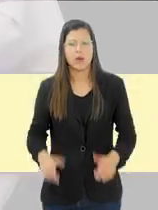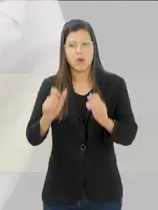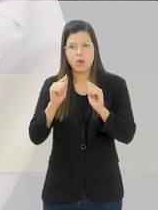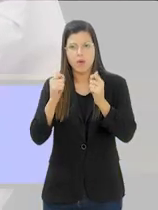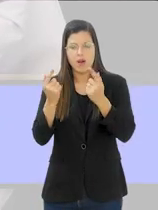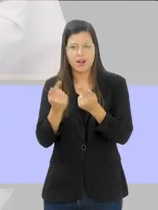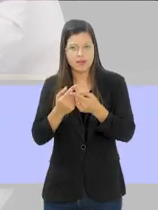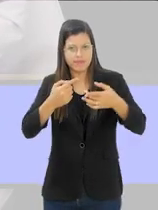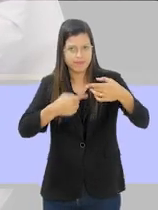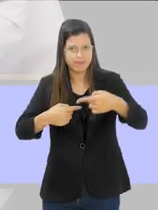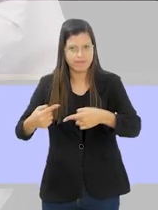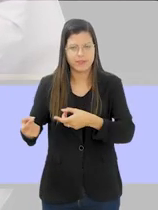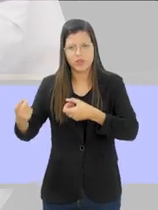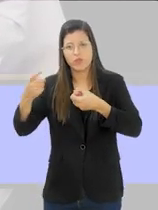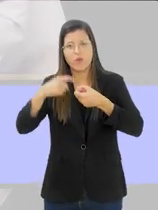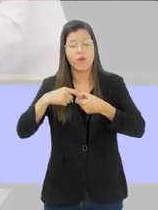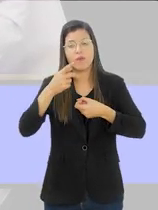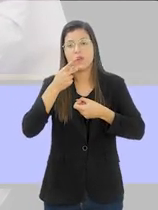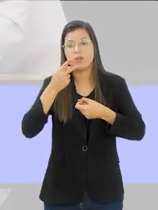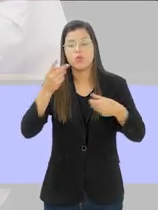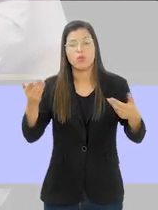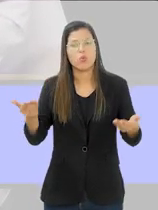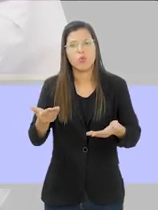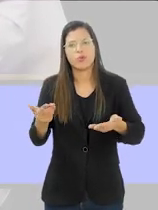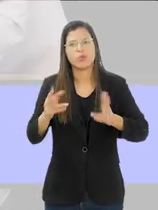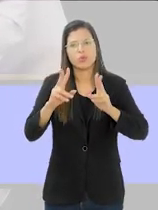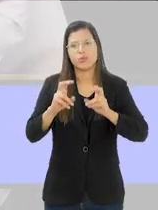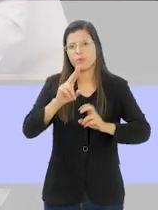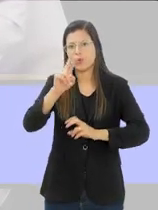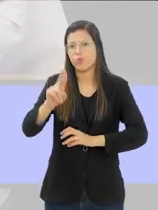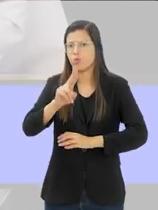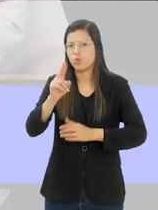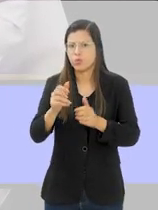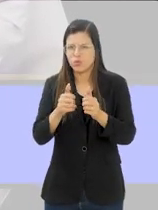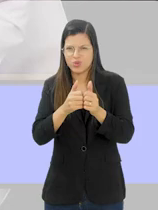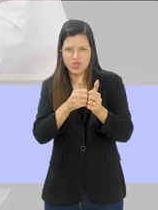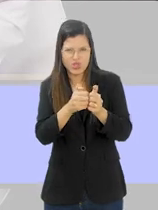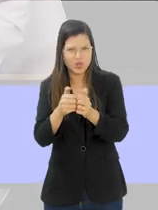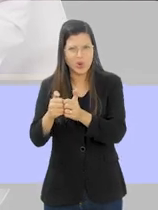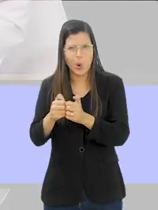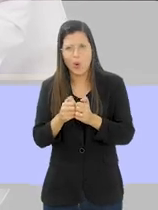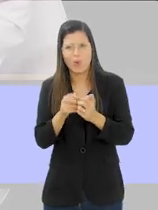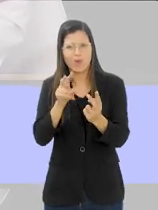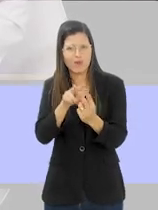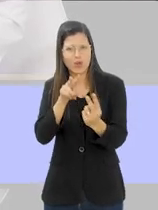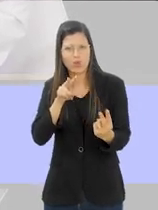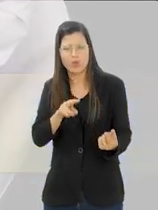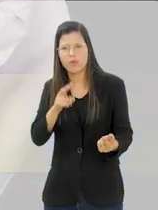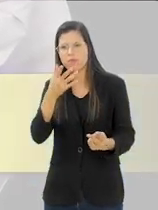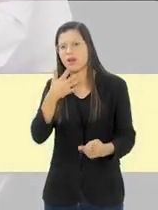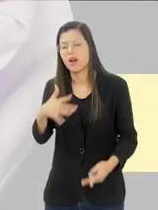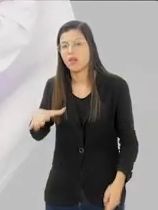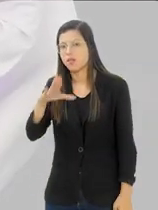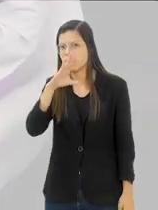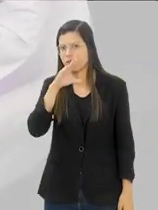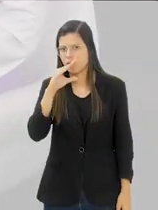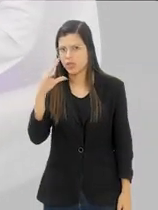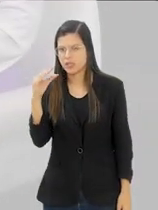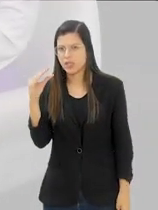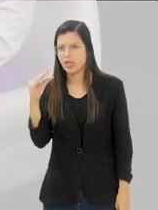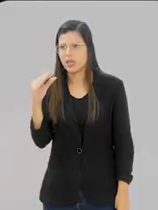O Alerj Debate está de volta falando hoje sobre o uso dos jogos de azar pelas crianças e